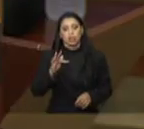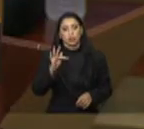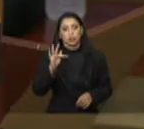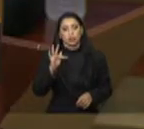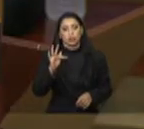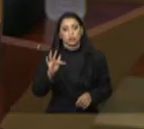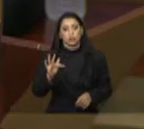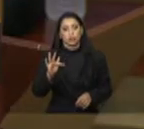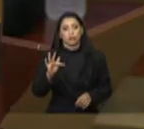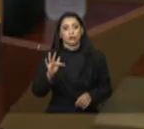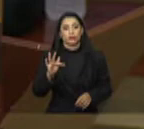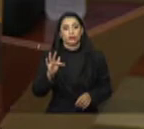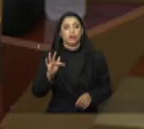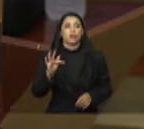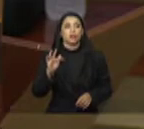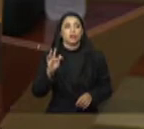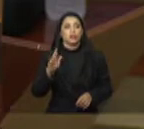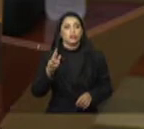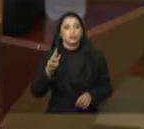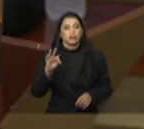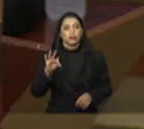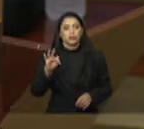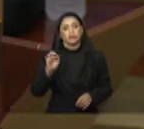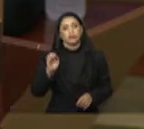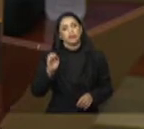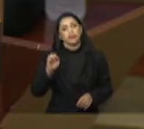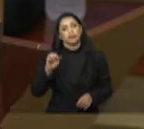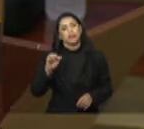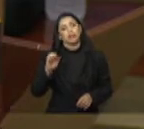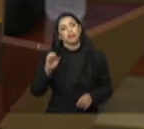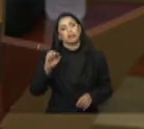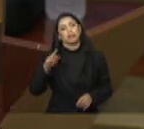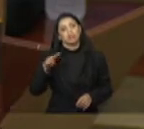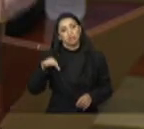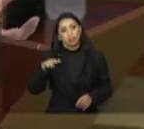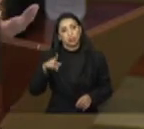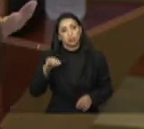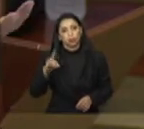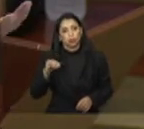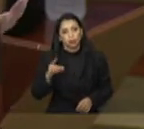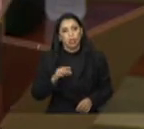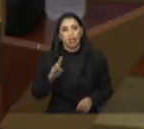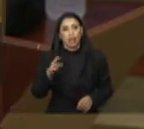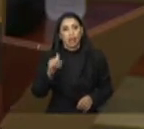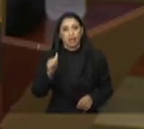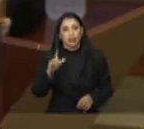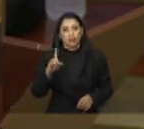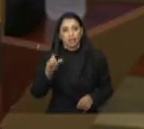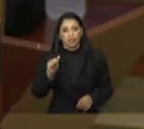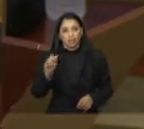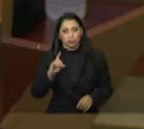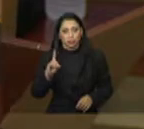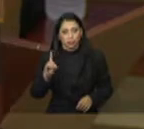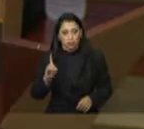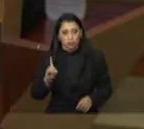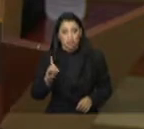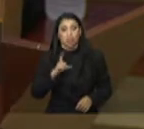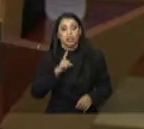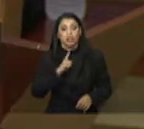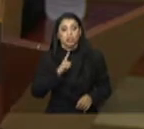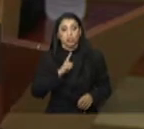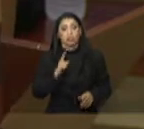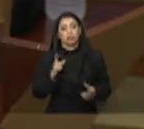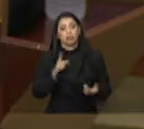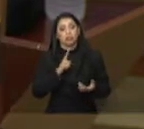Haddad e ambos preocuparam inclusive com normas de organização e procedimento com fundeb fundef